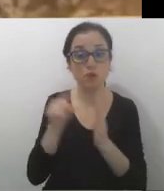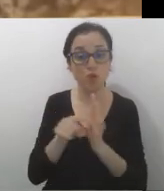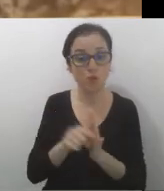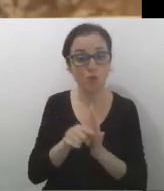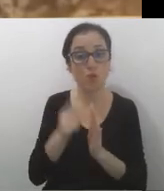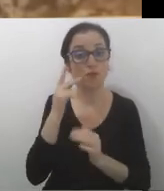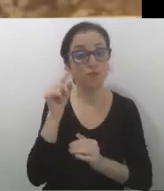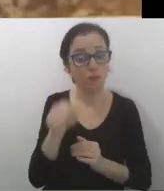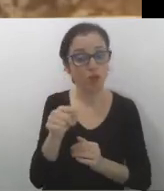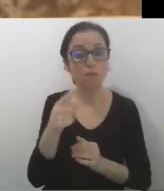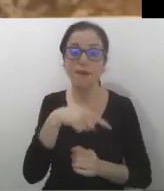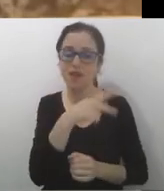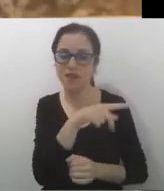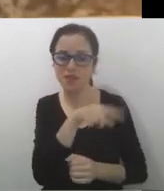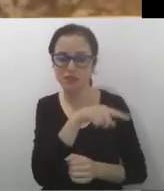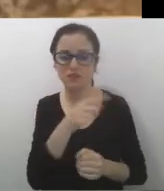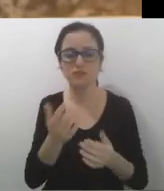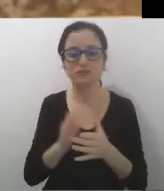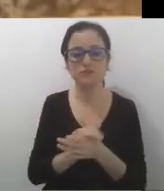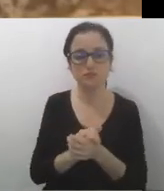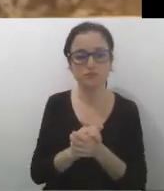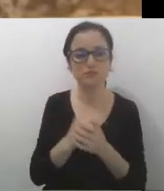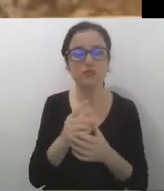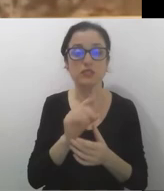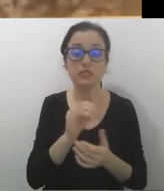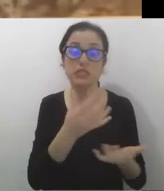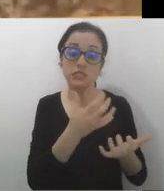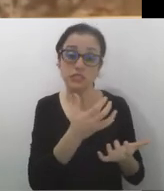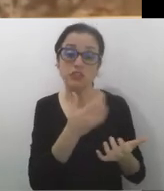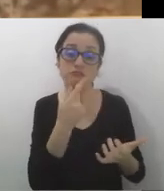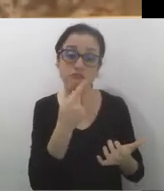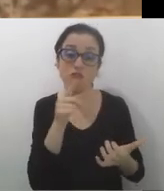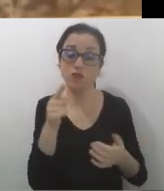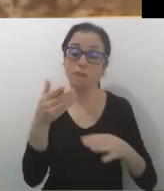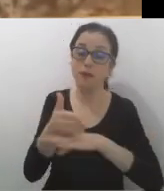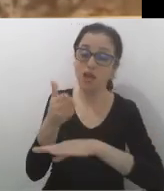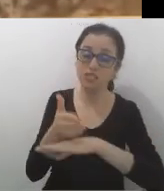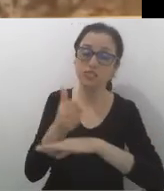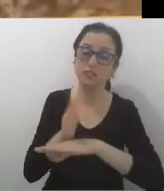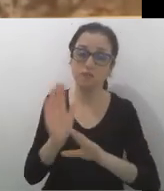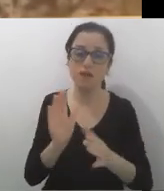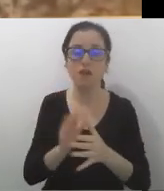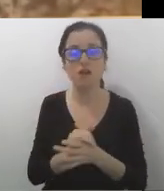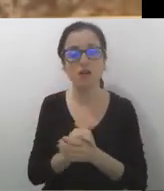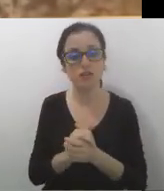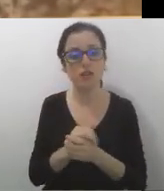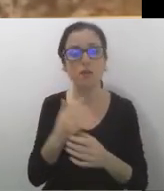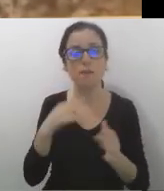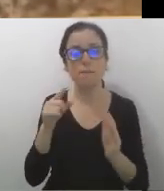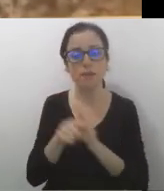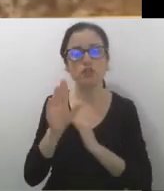claro, tudo isso acho que já são perguntas, né, para você e para eles, se eles quiserem falar e